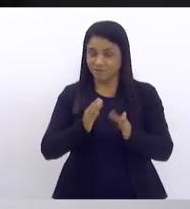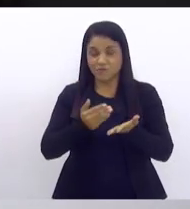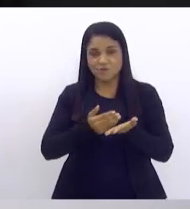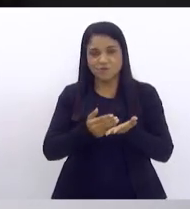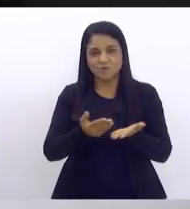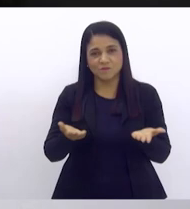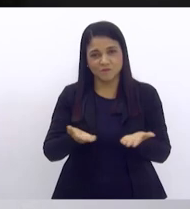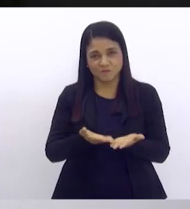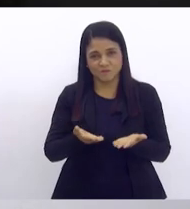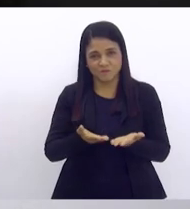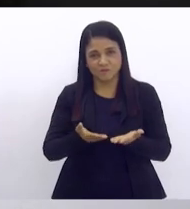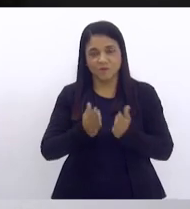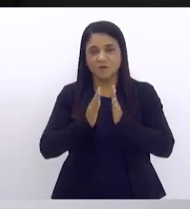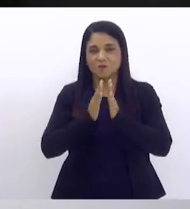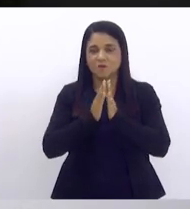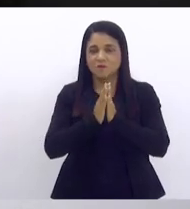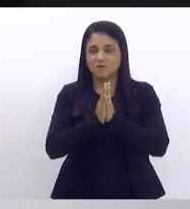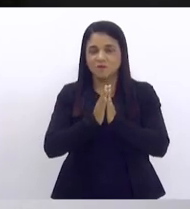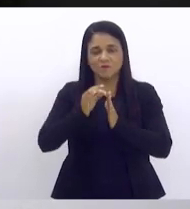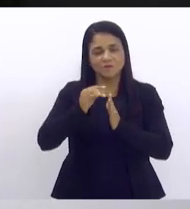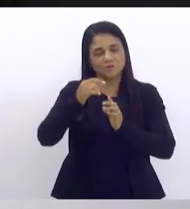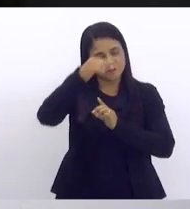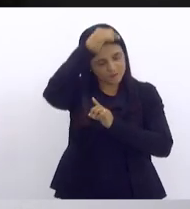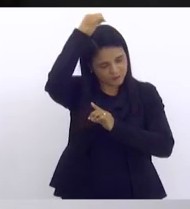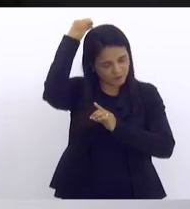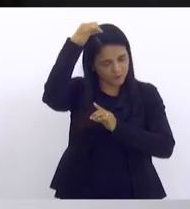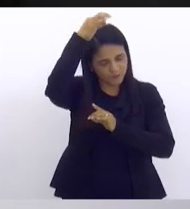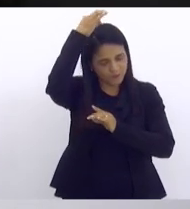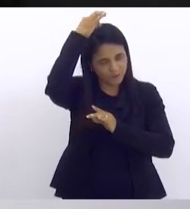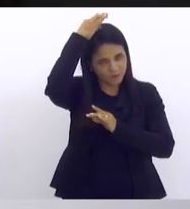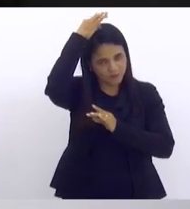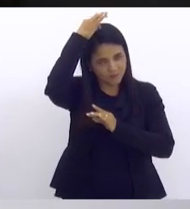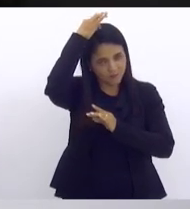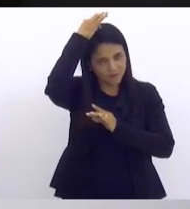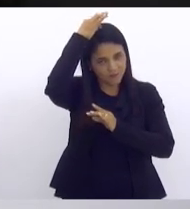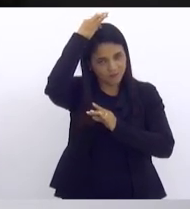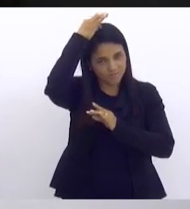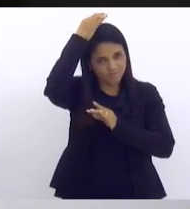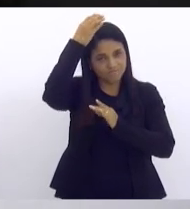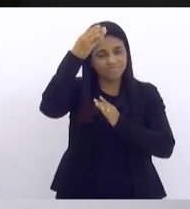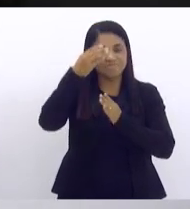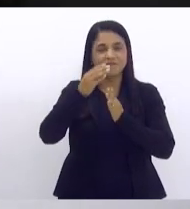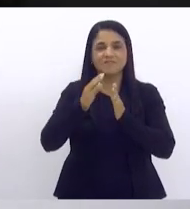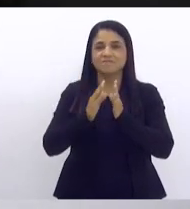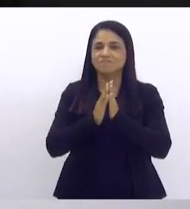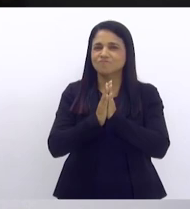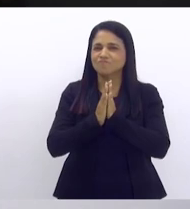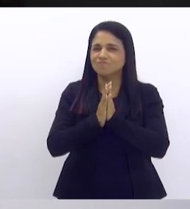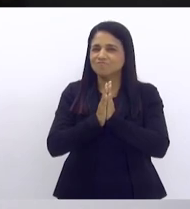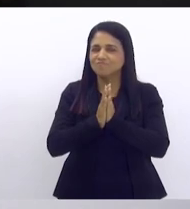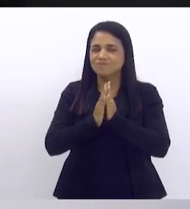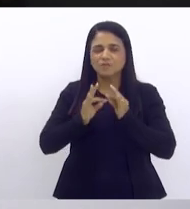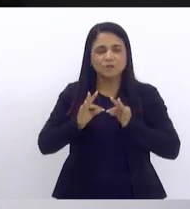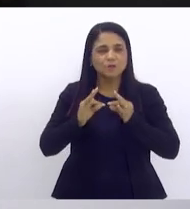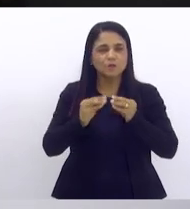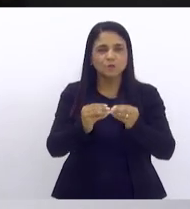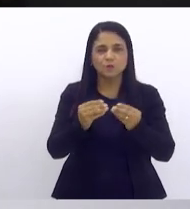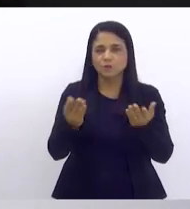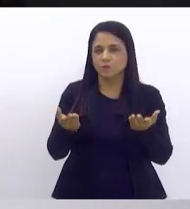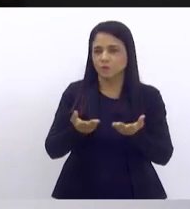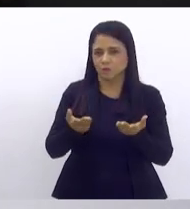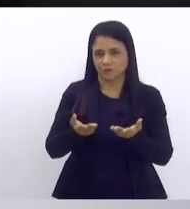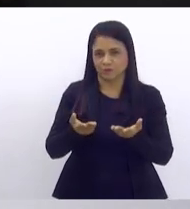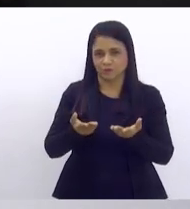momento pedindo que o Espírito Santo seja o condutor de tudo que vai acontecer nesta noite, nesta